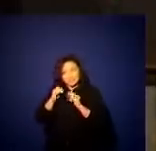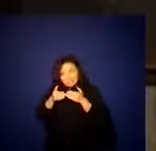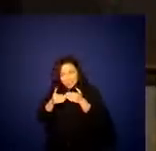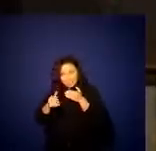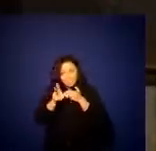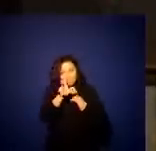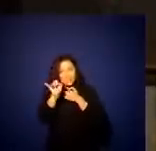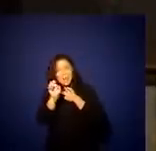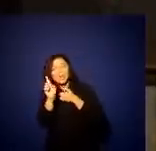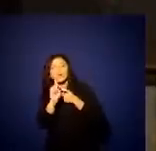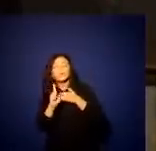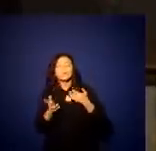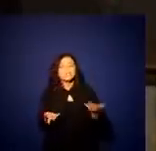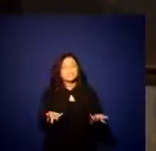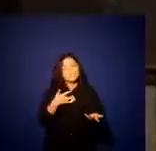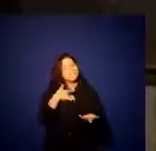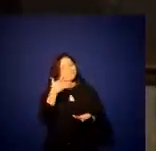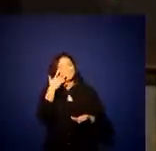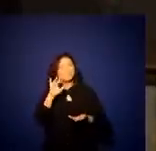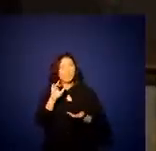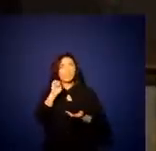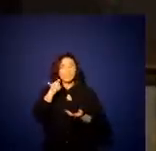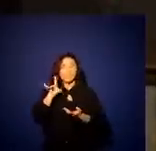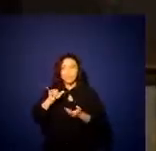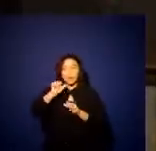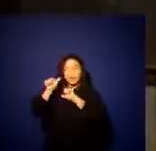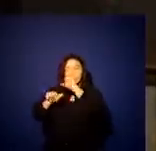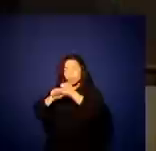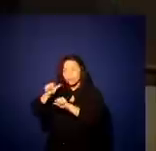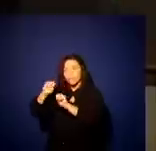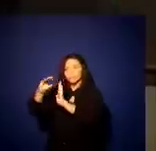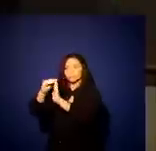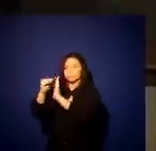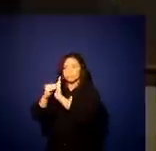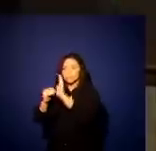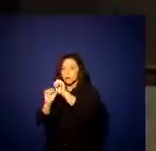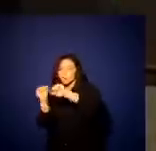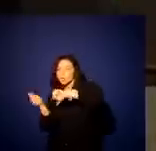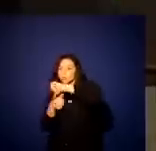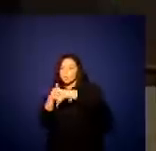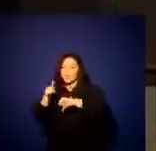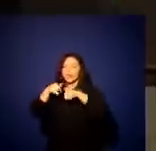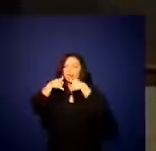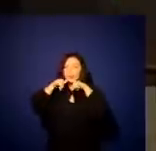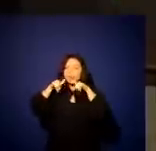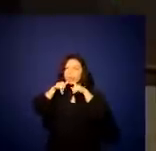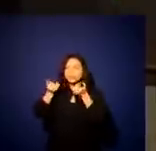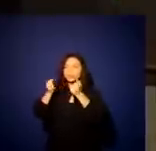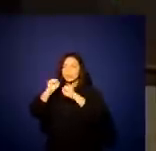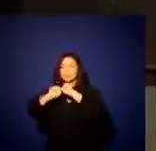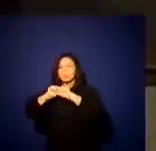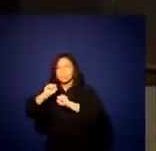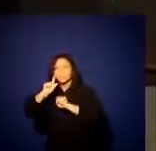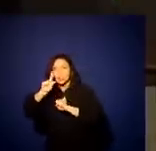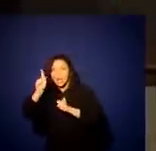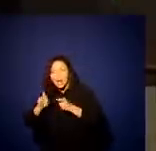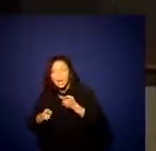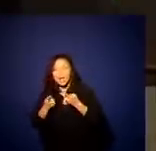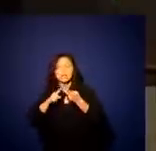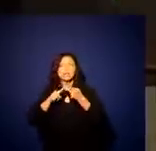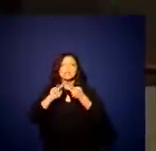virar nova agenda né de transição energética feita uma empresa que